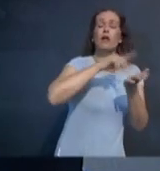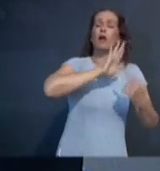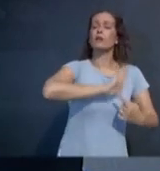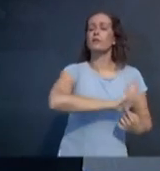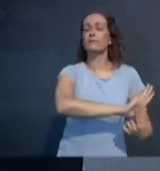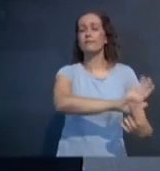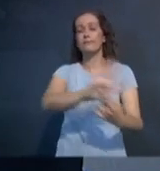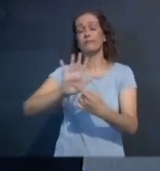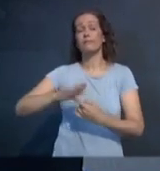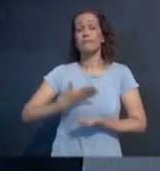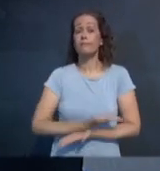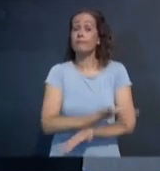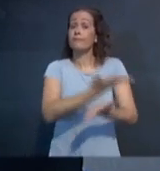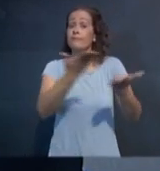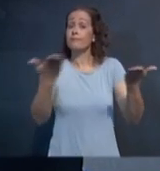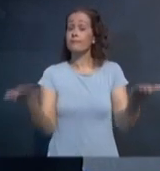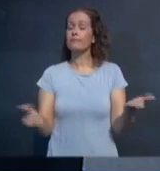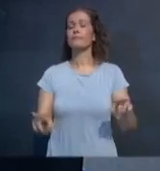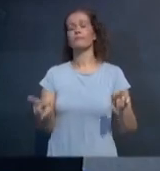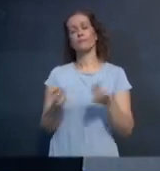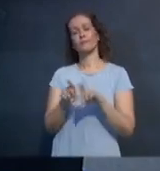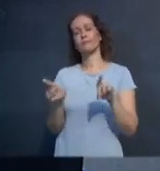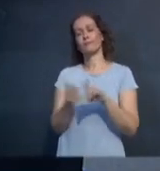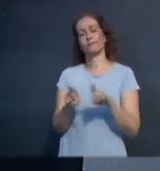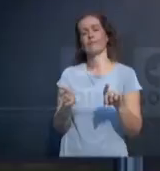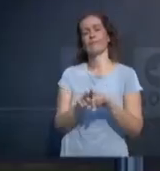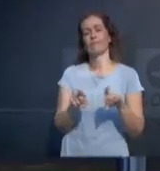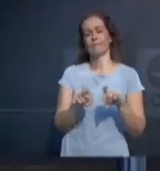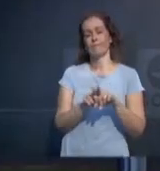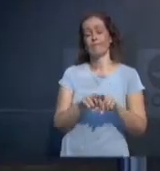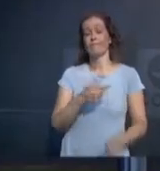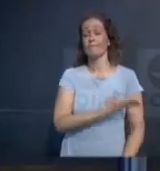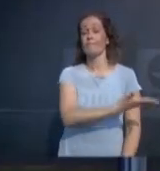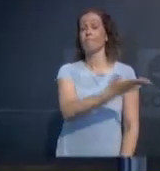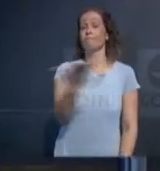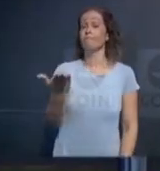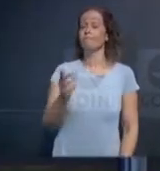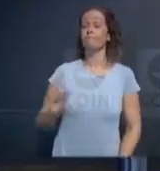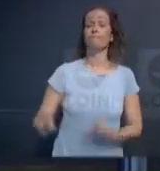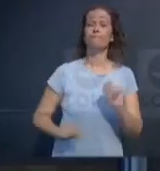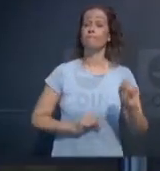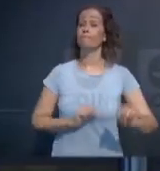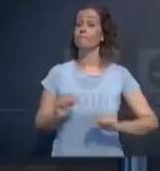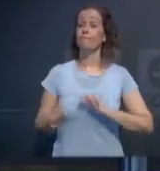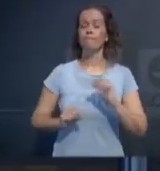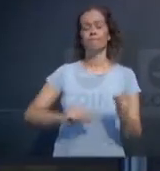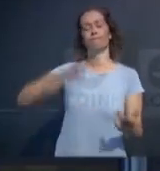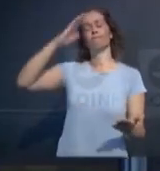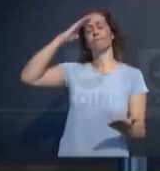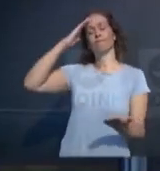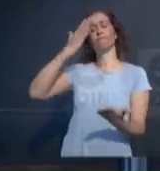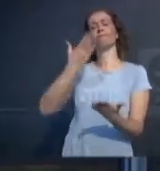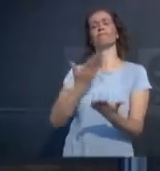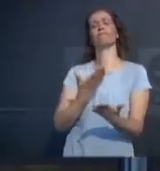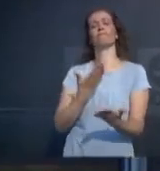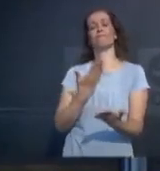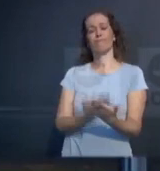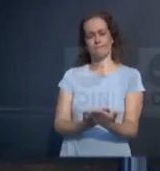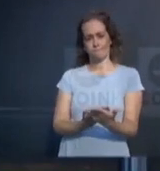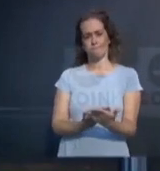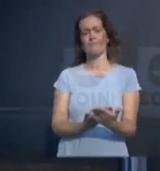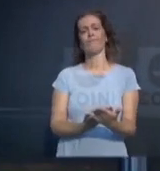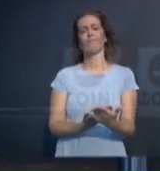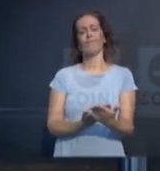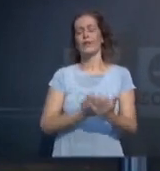que também vós o quê? Para que também vós o quê? Creiais. Está aqui de